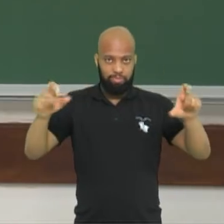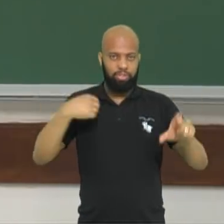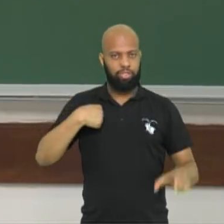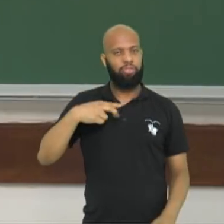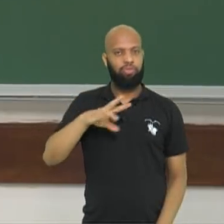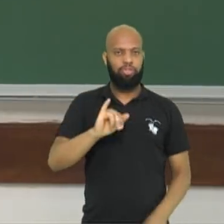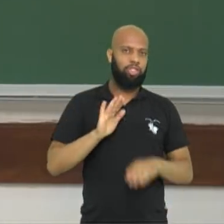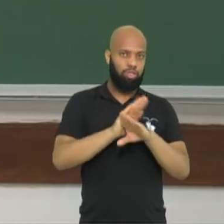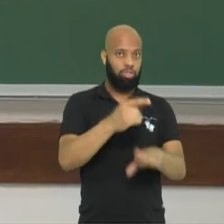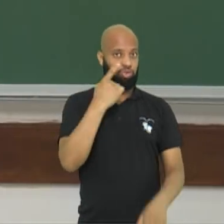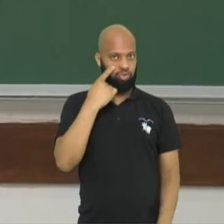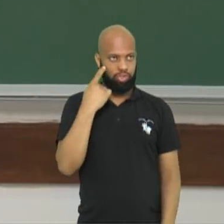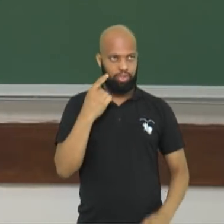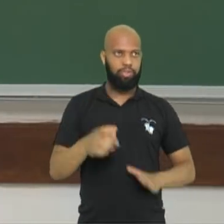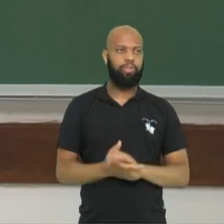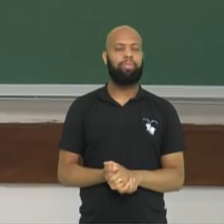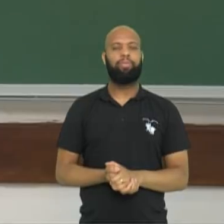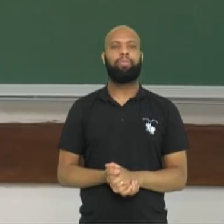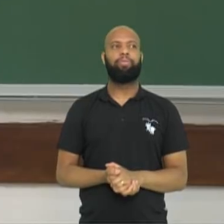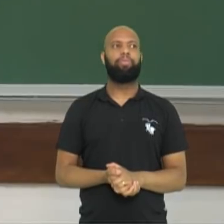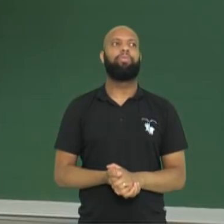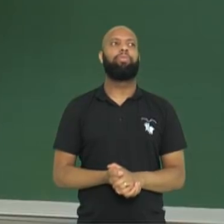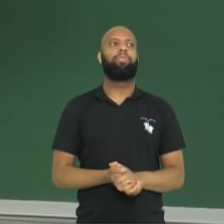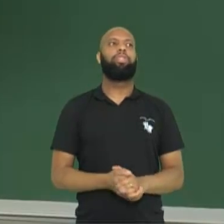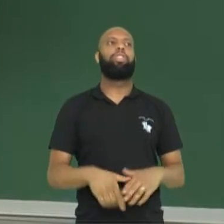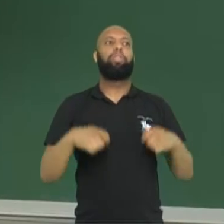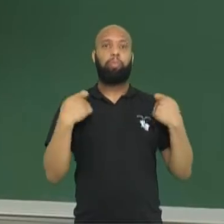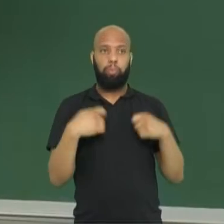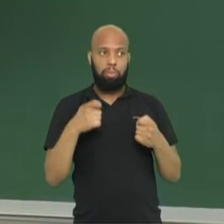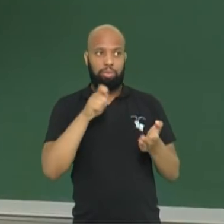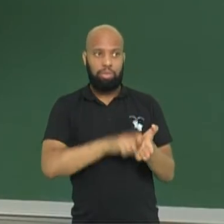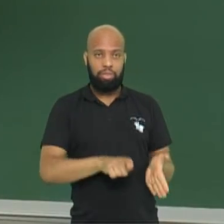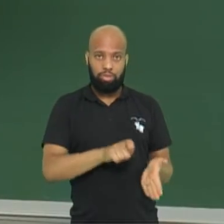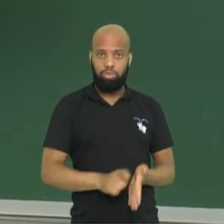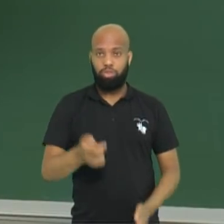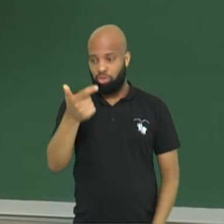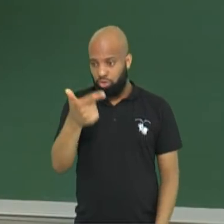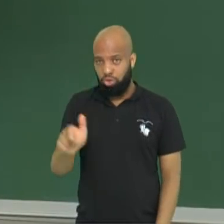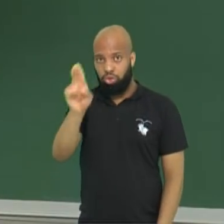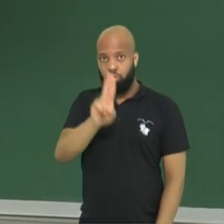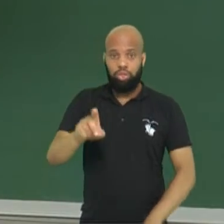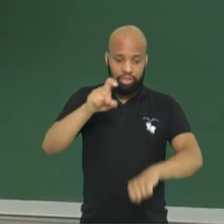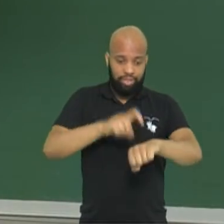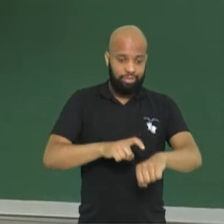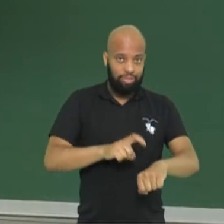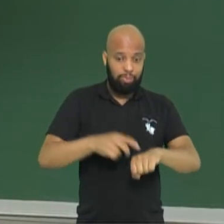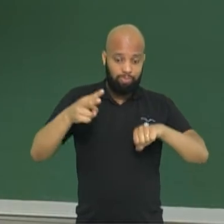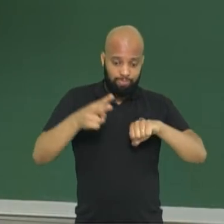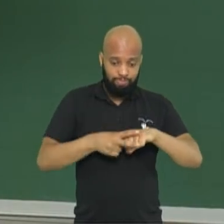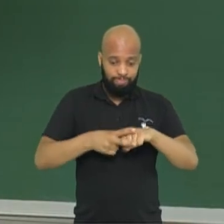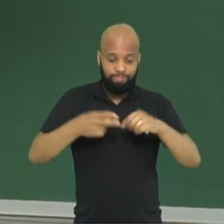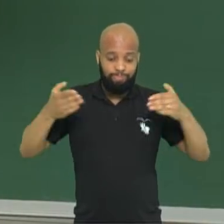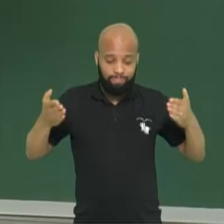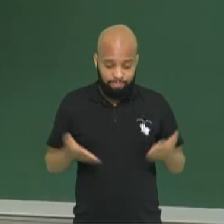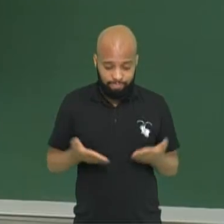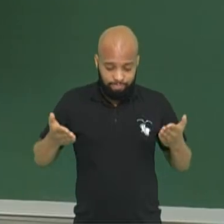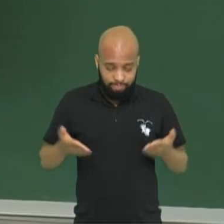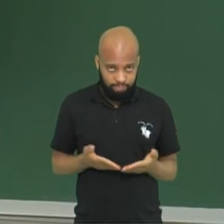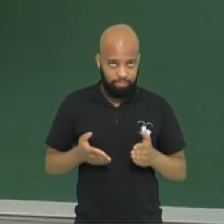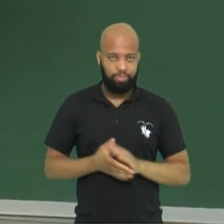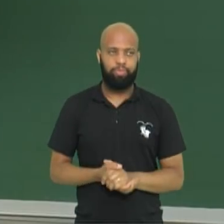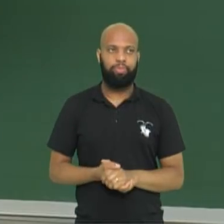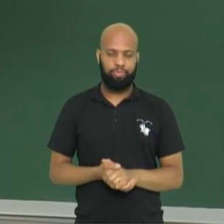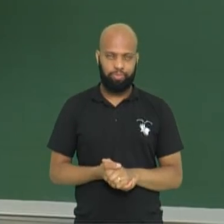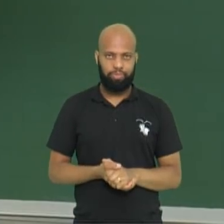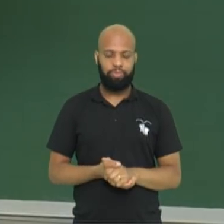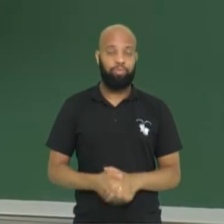auxiliar vocês. Vamos lá? Então, vocês deveriam reescrever, né, utilizando o tempo verbal presente, né, esse trecho